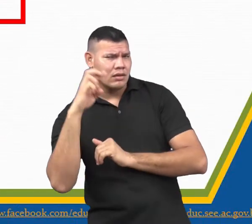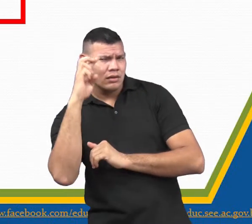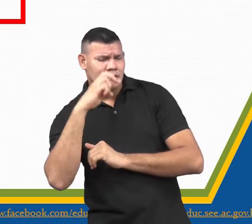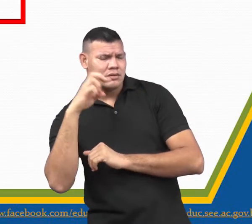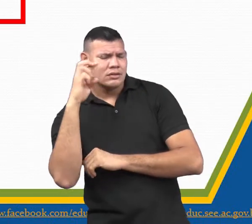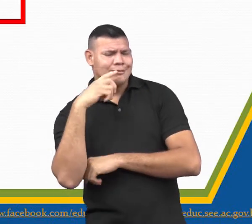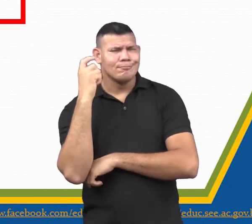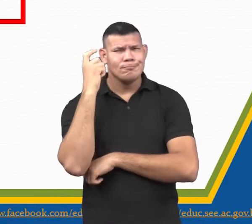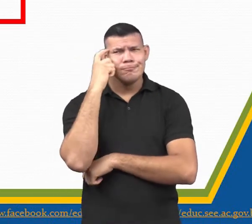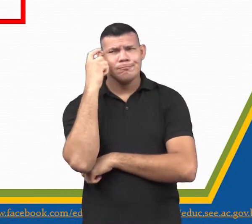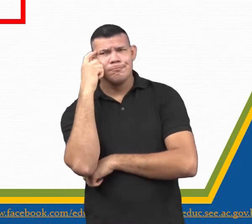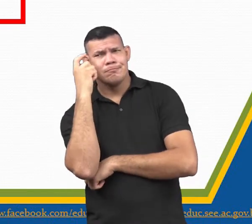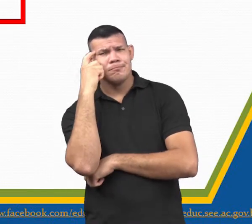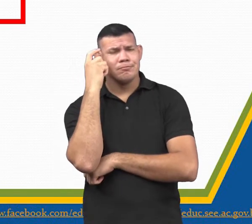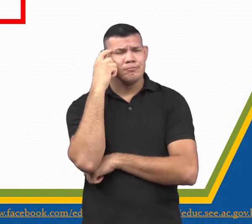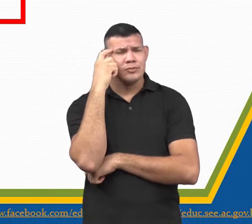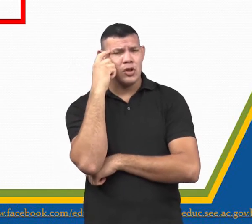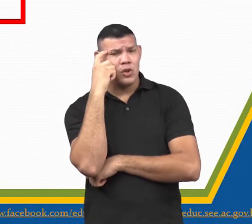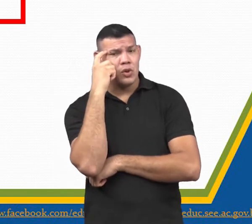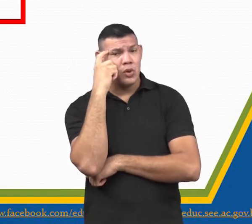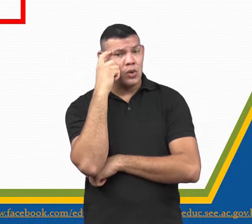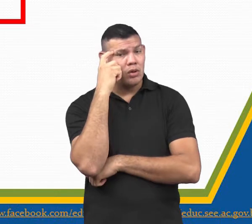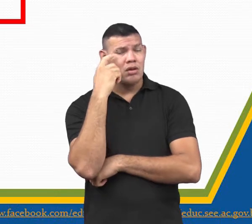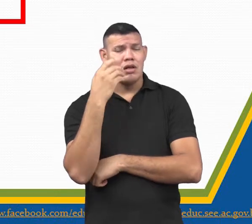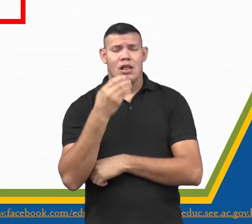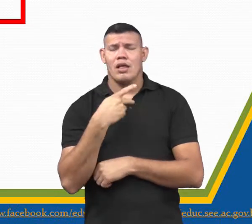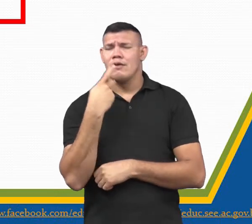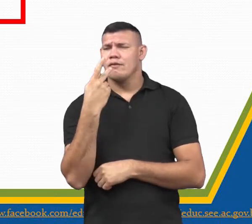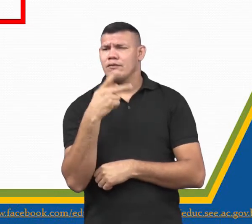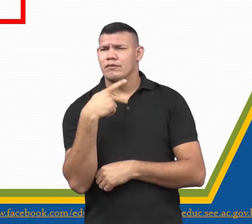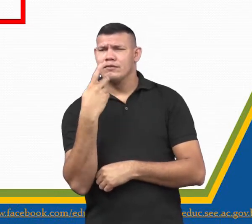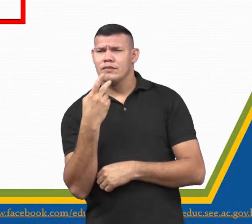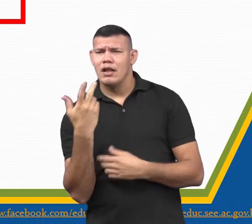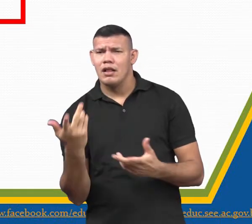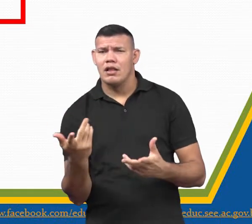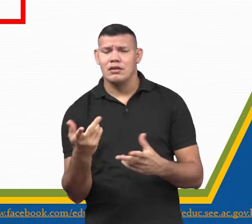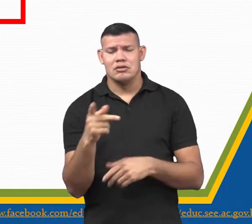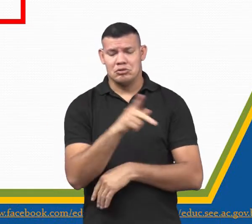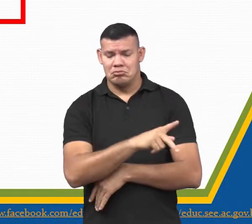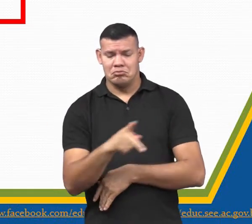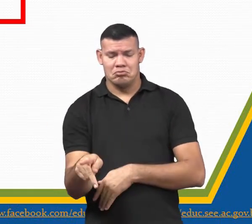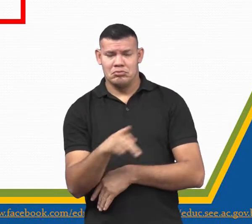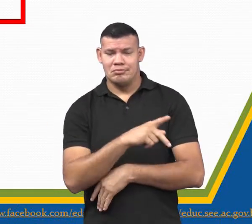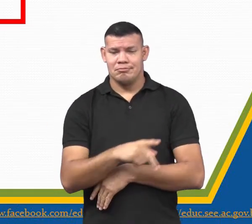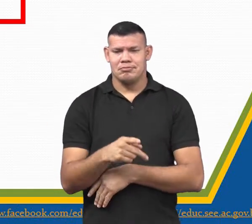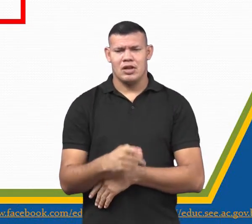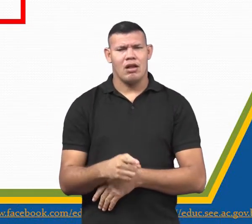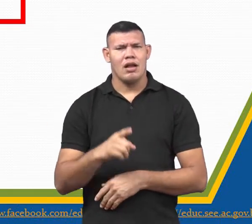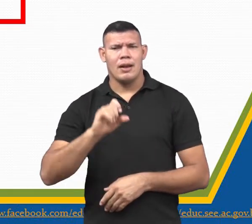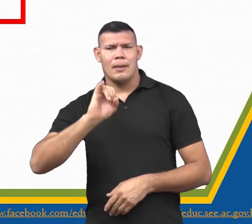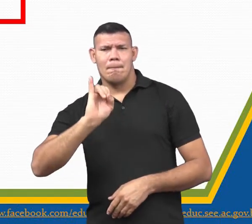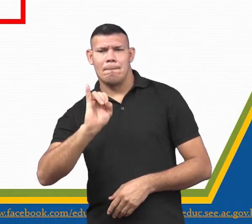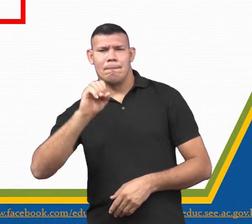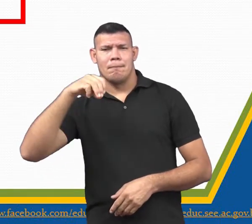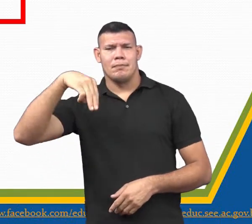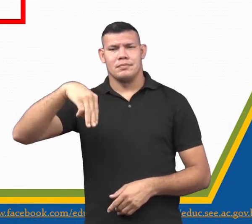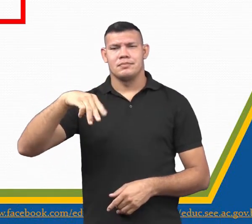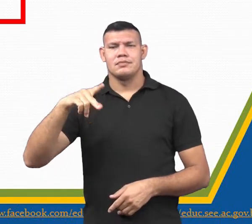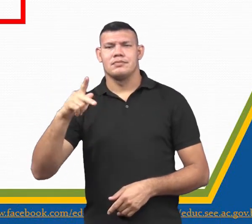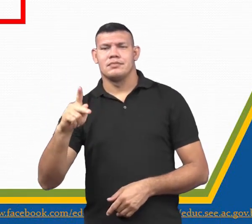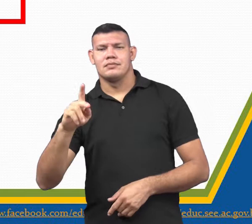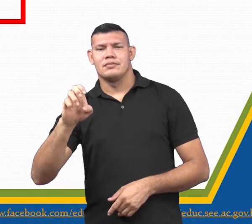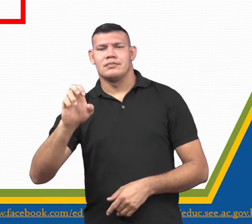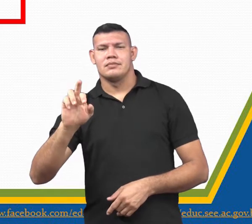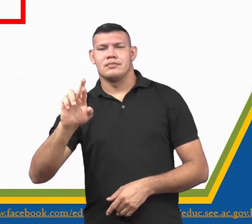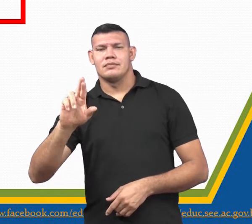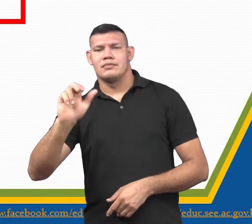piensas cuando escucha el profesor hablar de imperativo? Pessoal, eu tenho certeza absoluta que em algum momento da vida de aluno